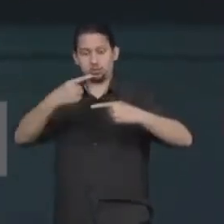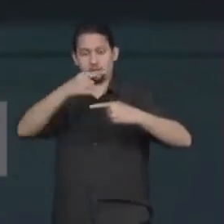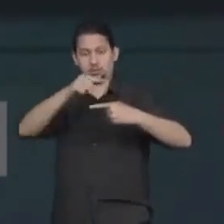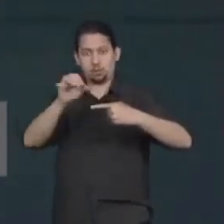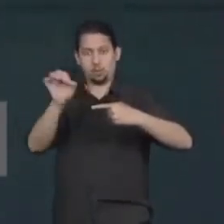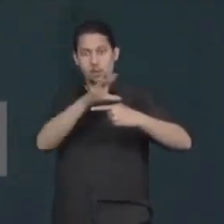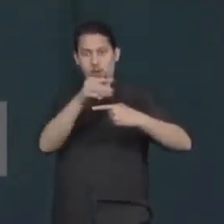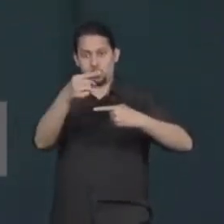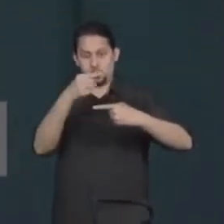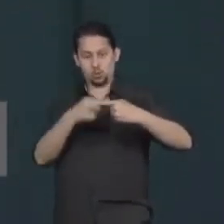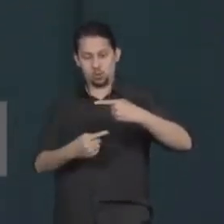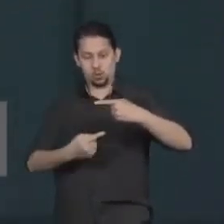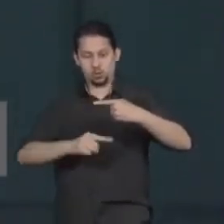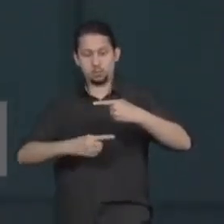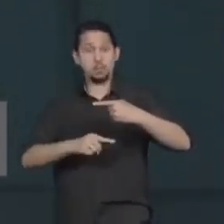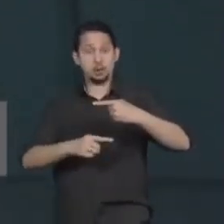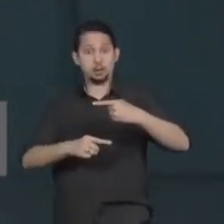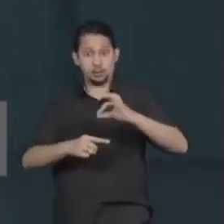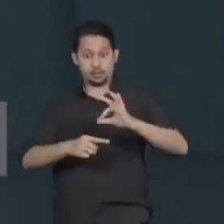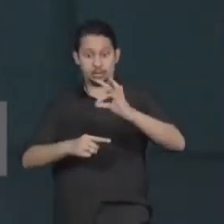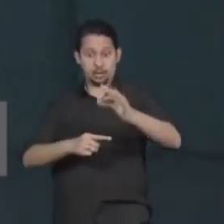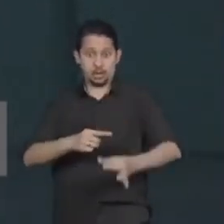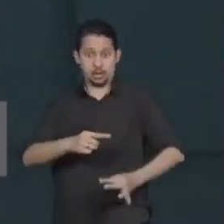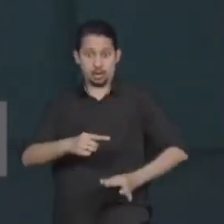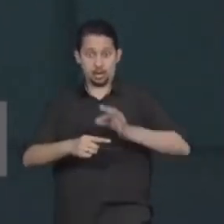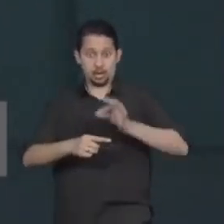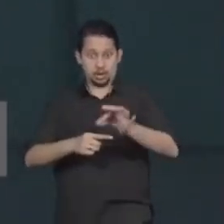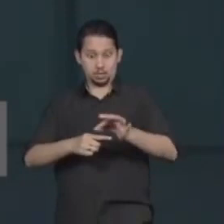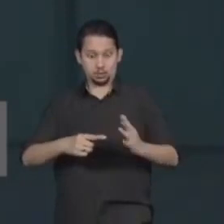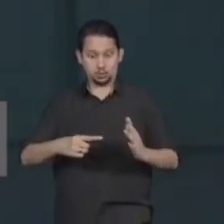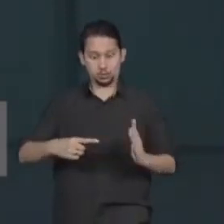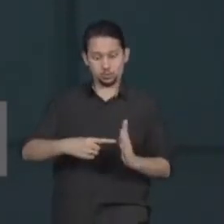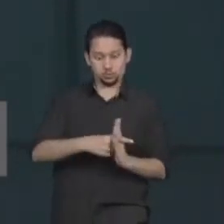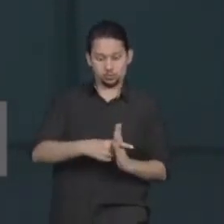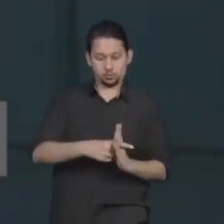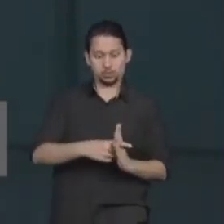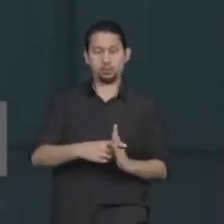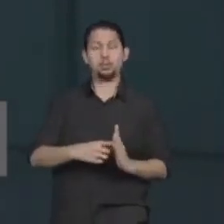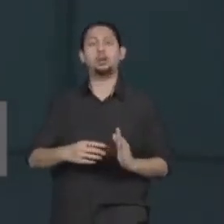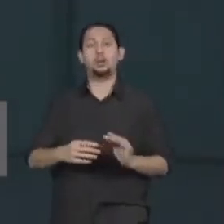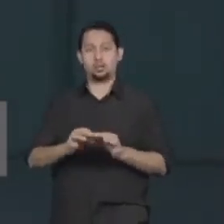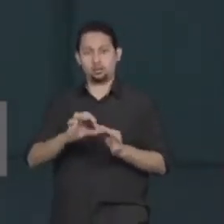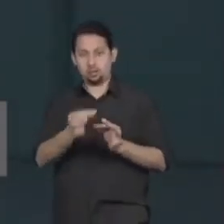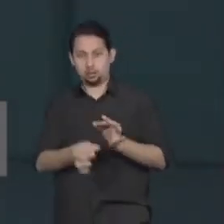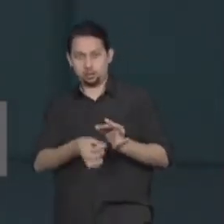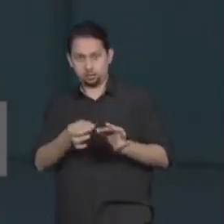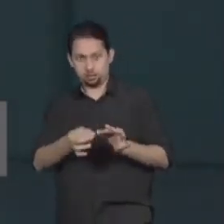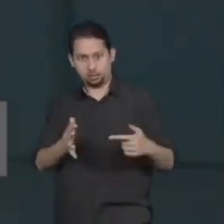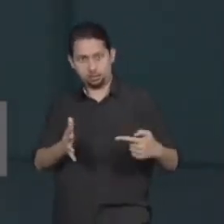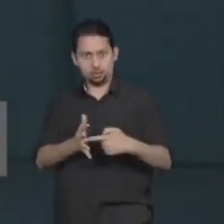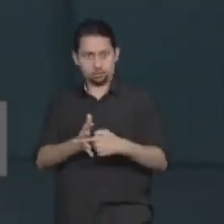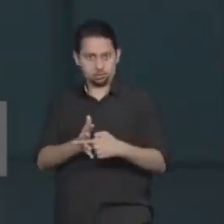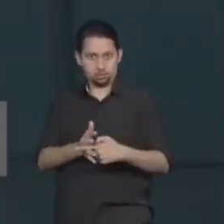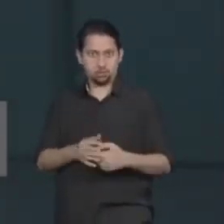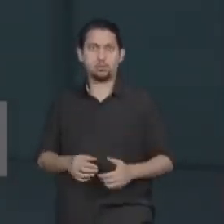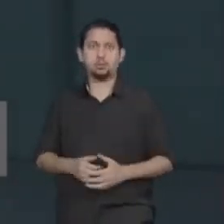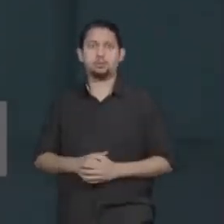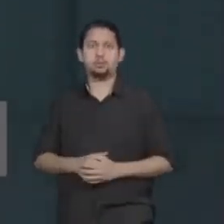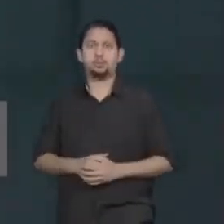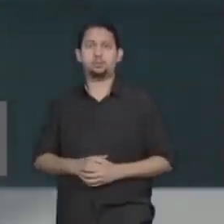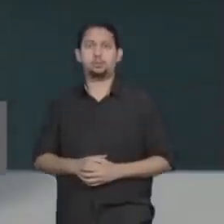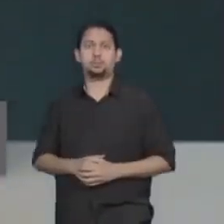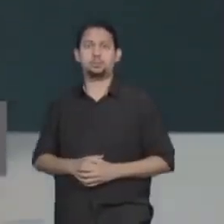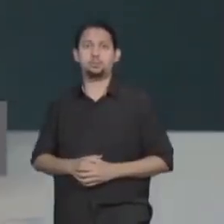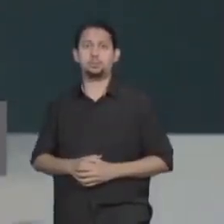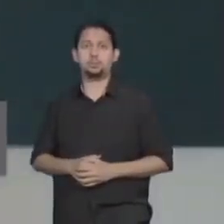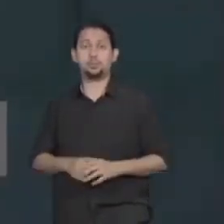E aí o elástico você vai ter que passar lá na outra polia. Então, espera aí, vamos